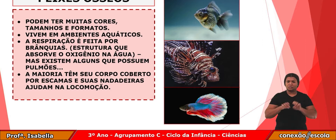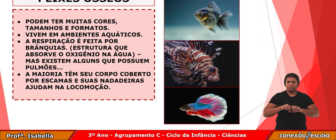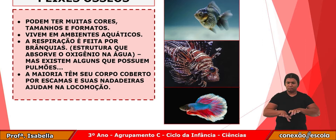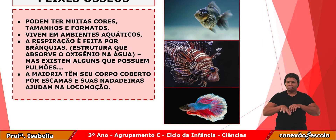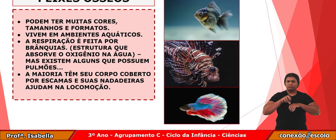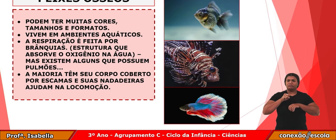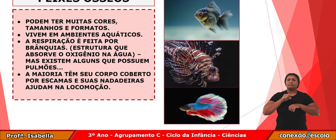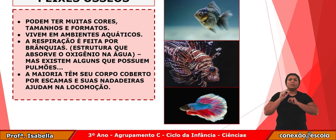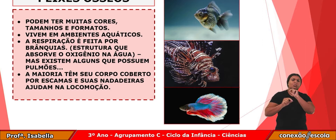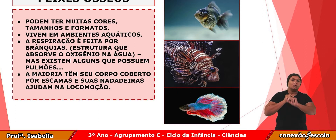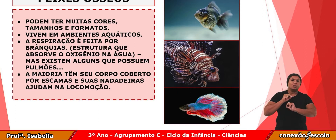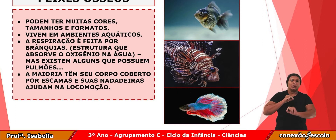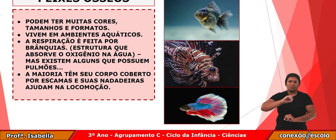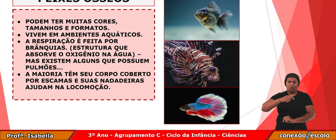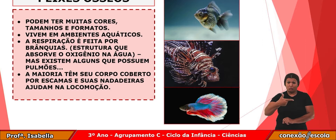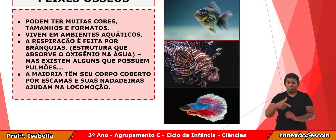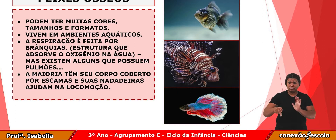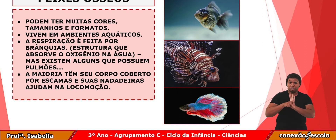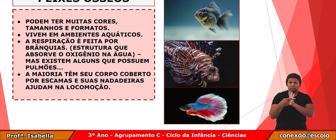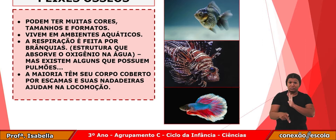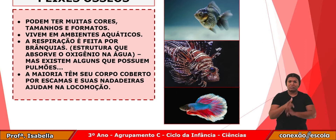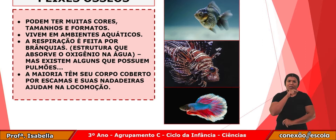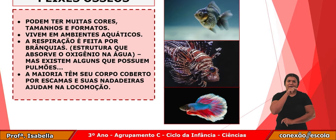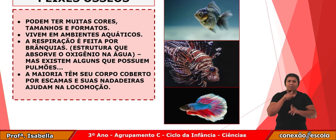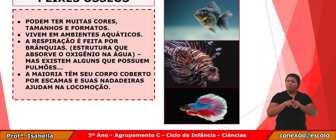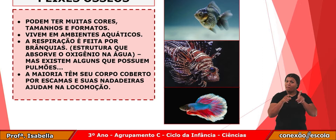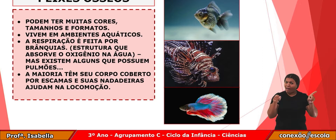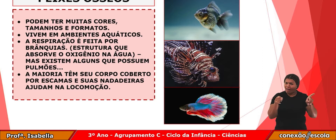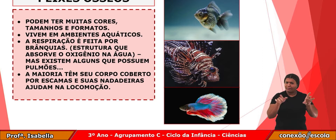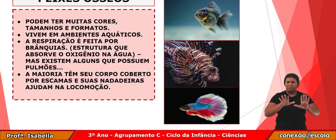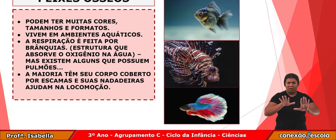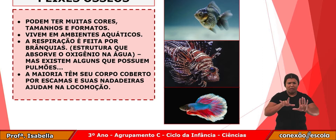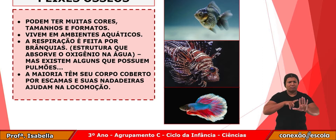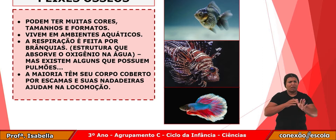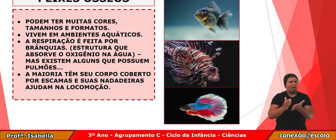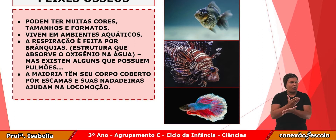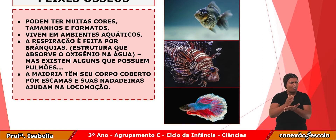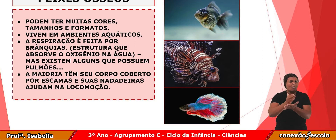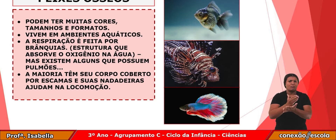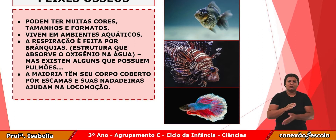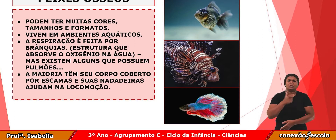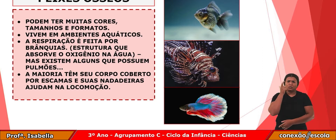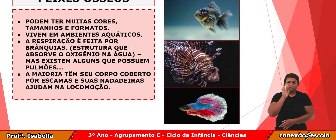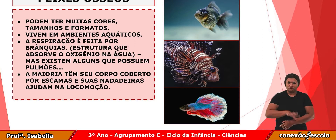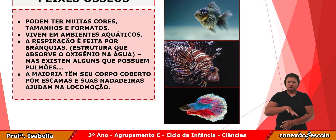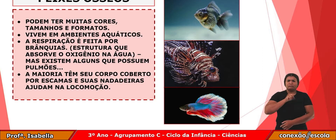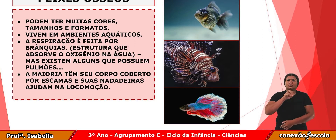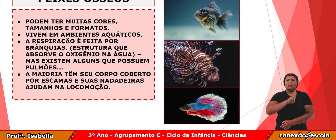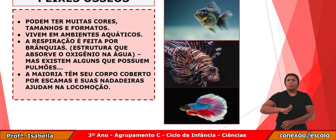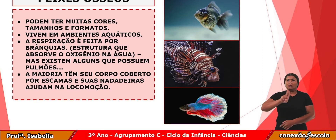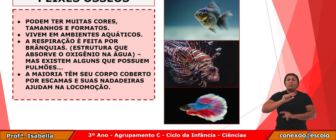da água. Mas existe alguns que respiram por pulmões,